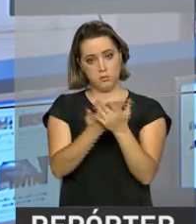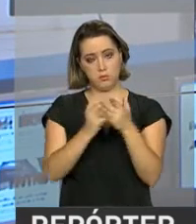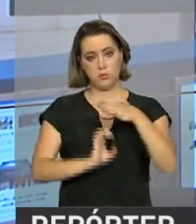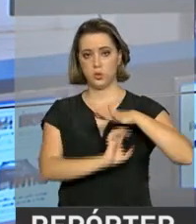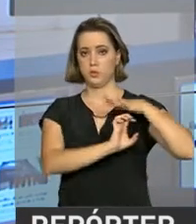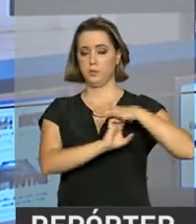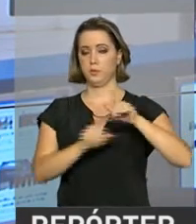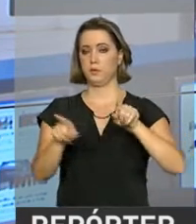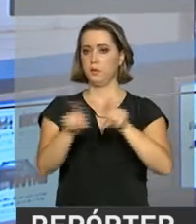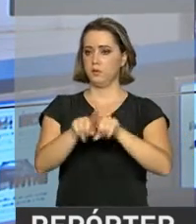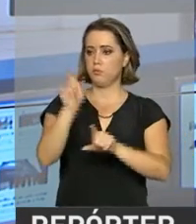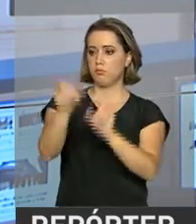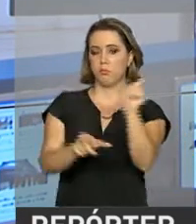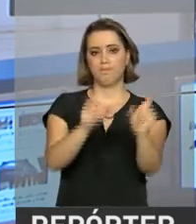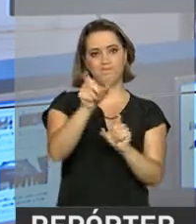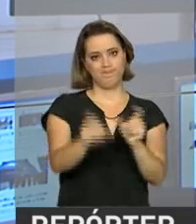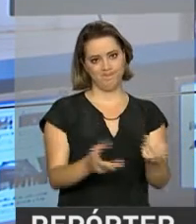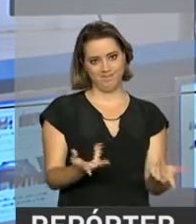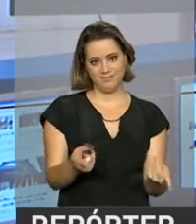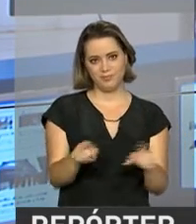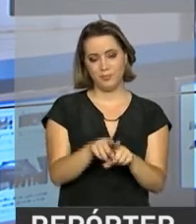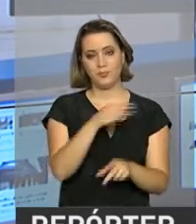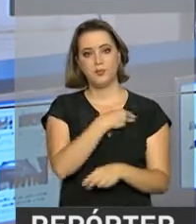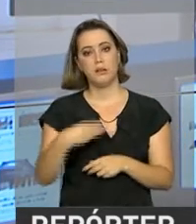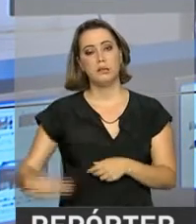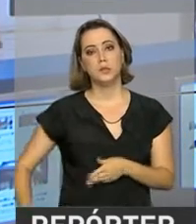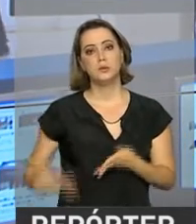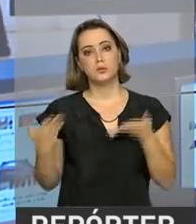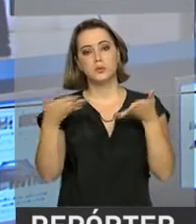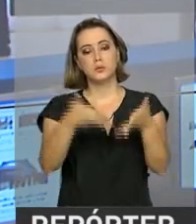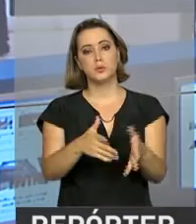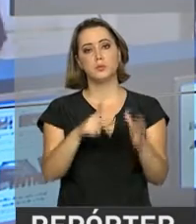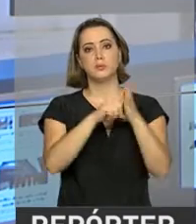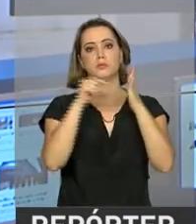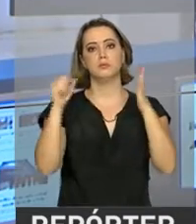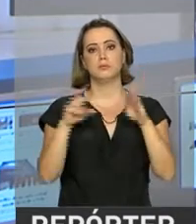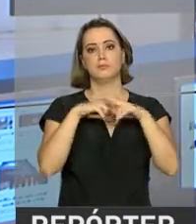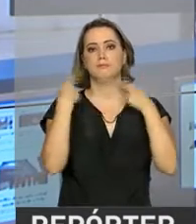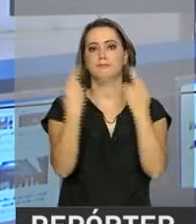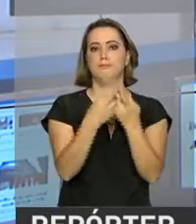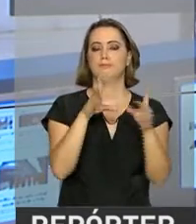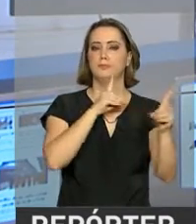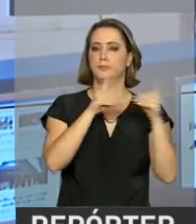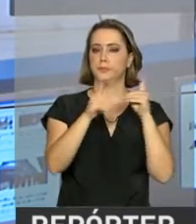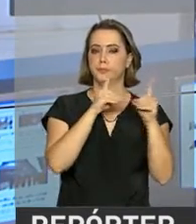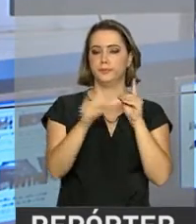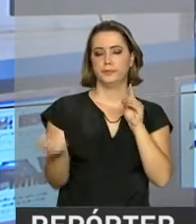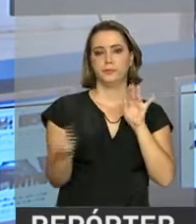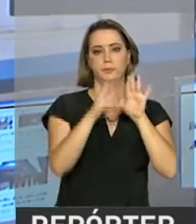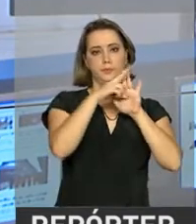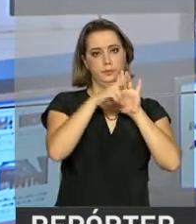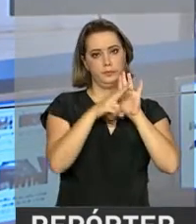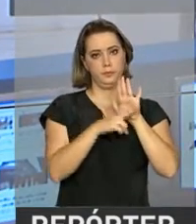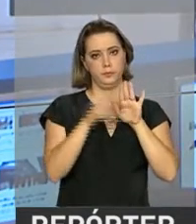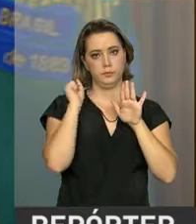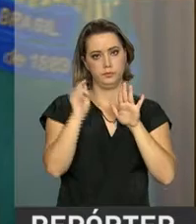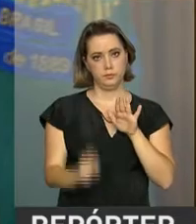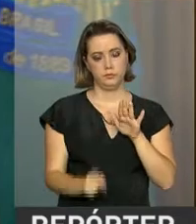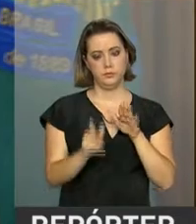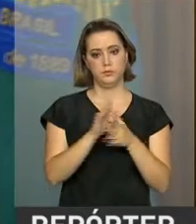e consumidores o ministro participou no palácio do planalto da reunião que discute a reforma da previdência